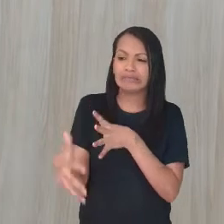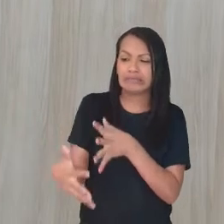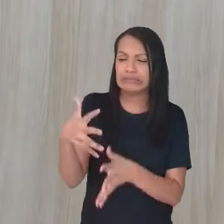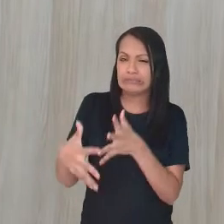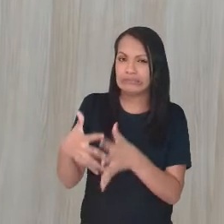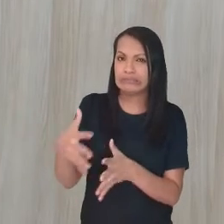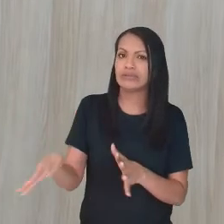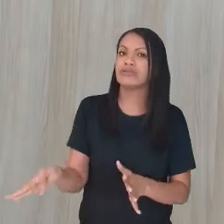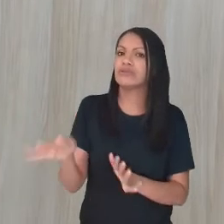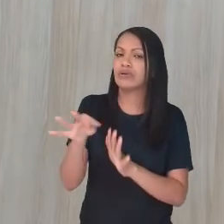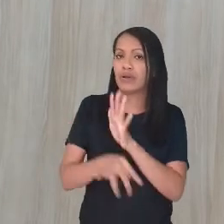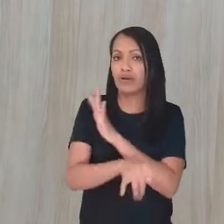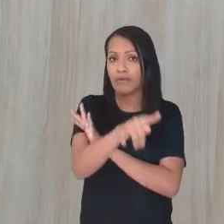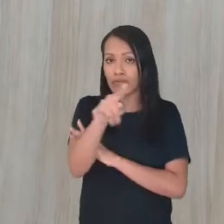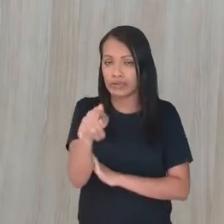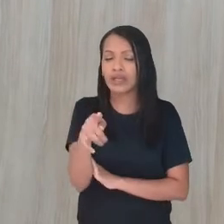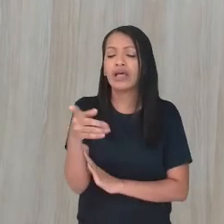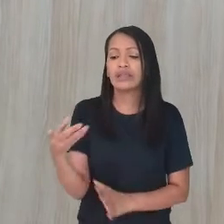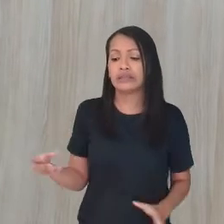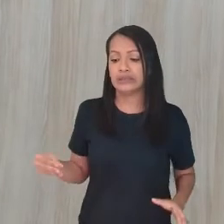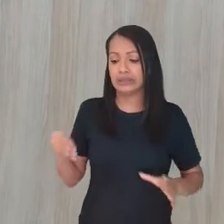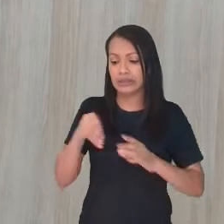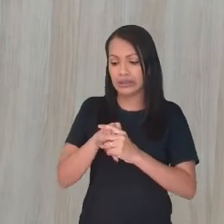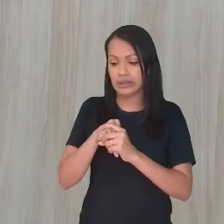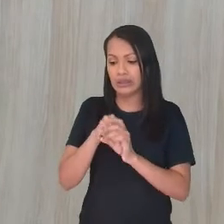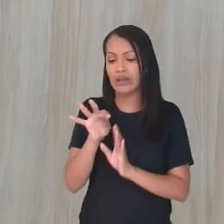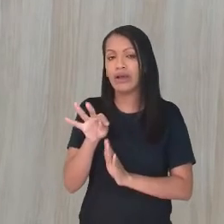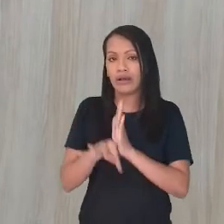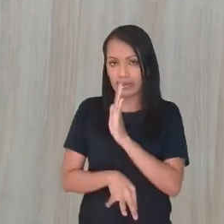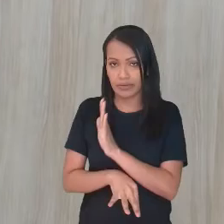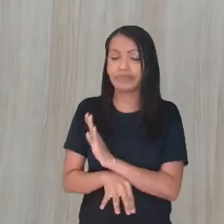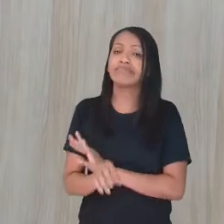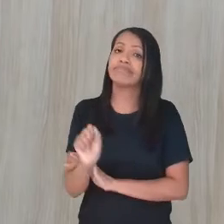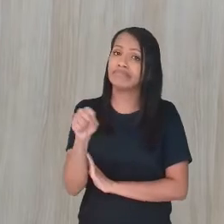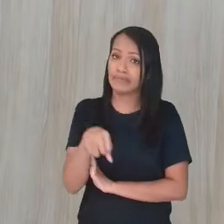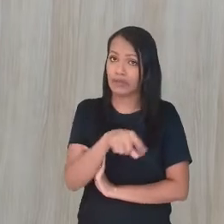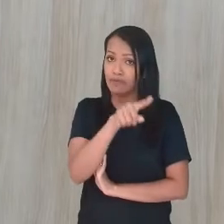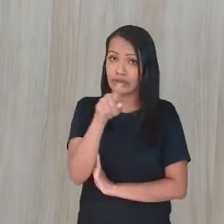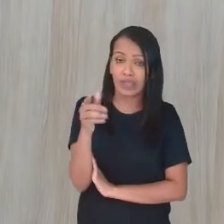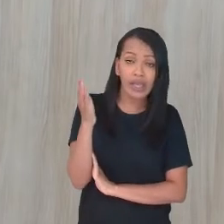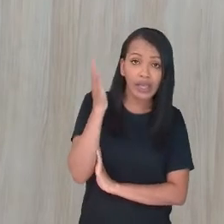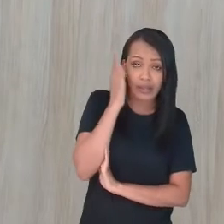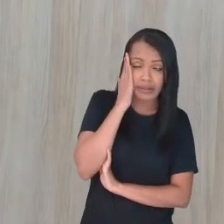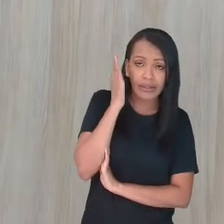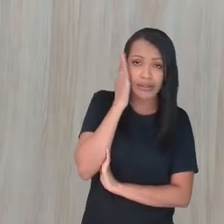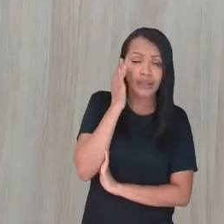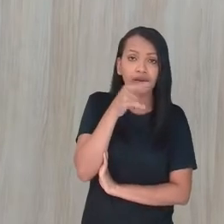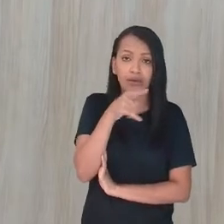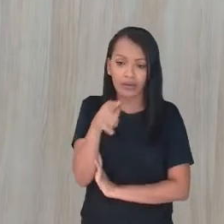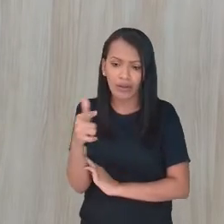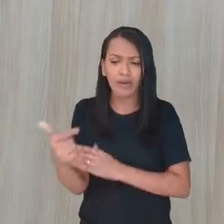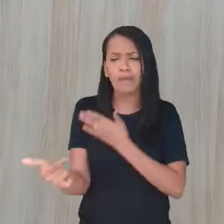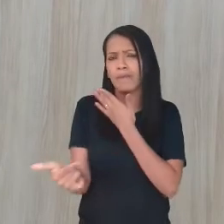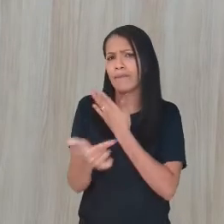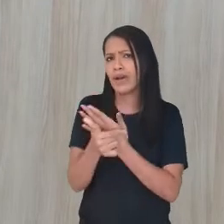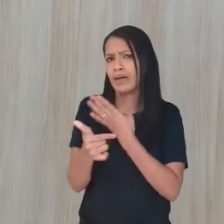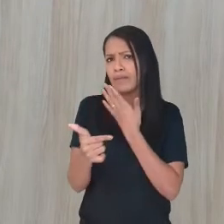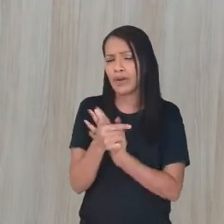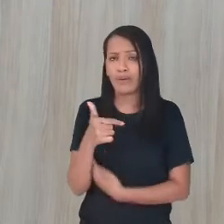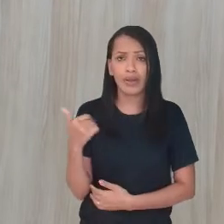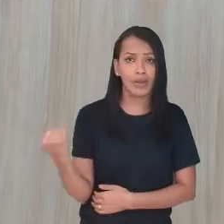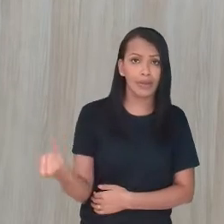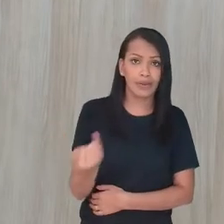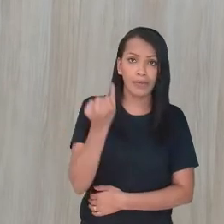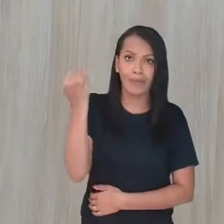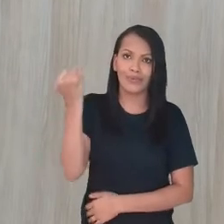texto. Quando eu digo que você faz parte do texto, é justamente para que você compreenda aqui. O seu papel é tão importante que